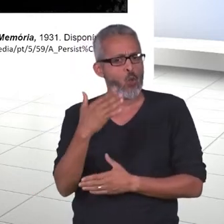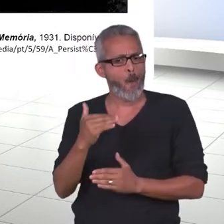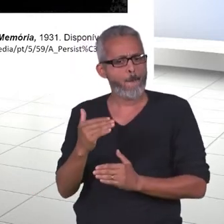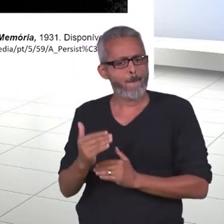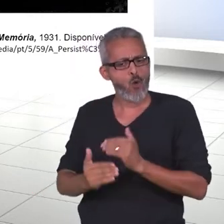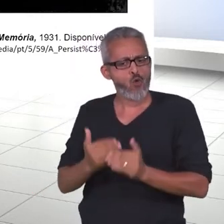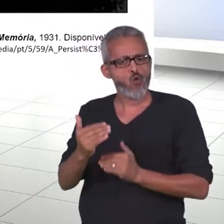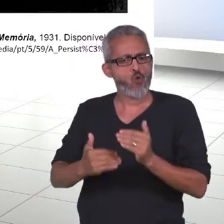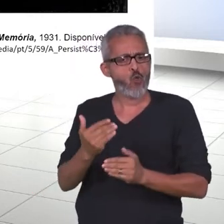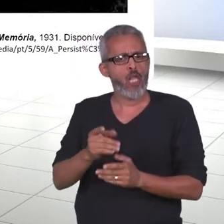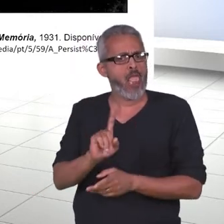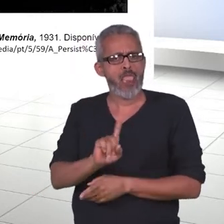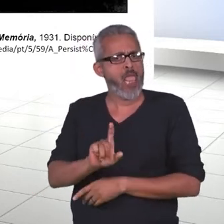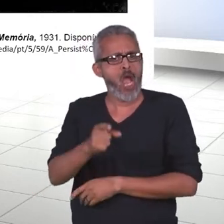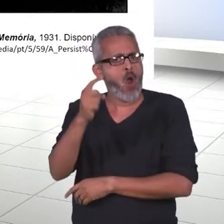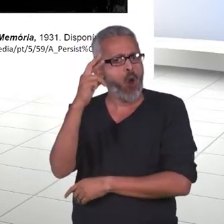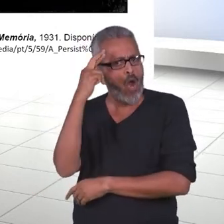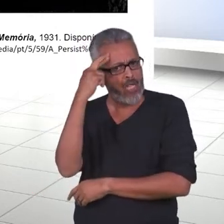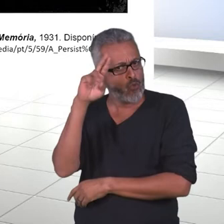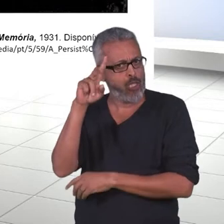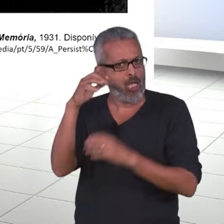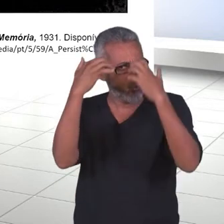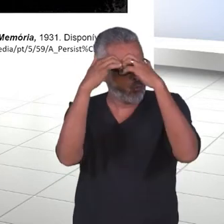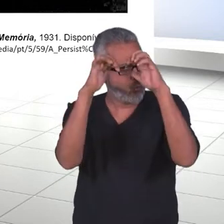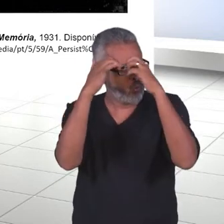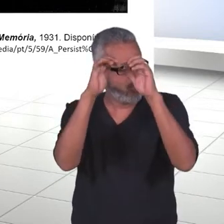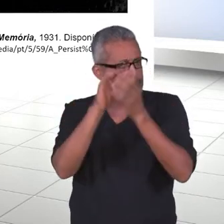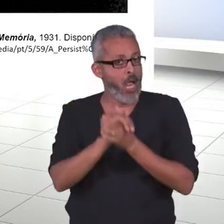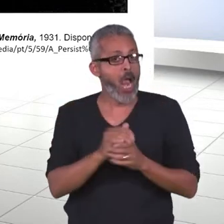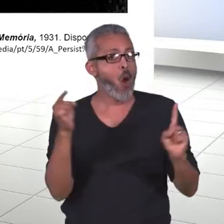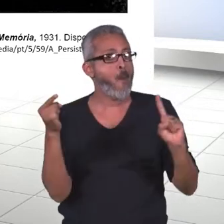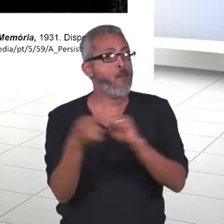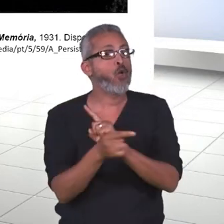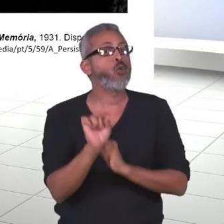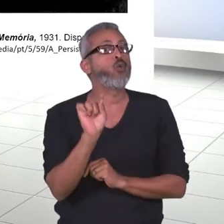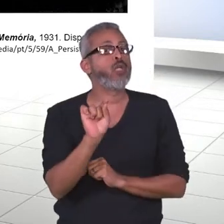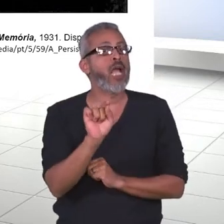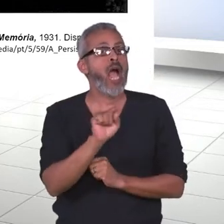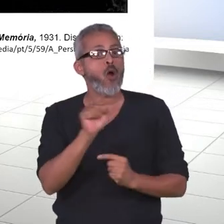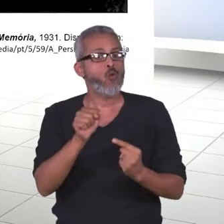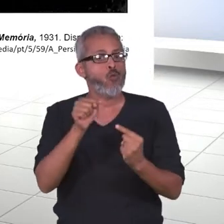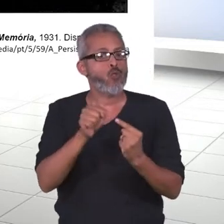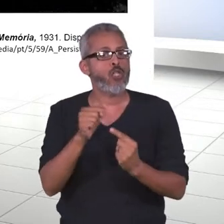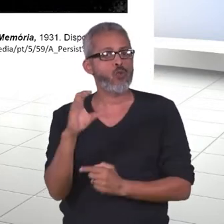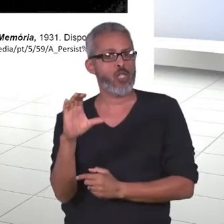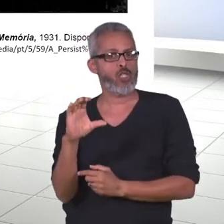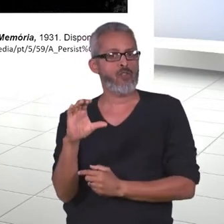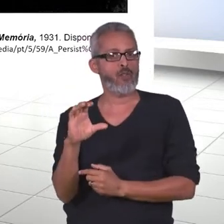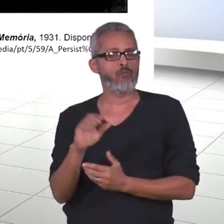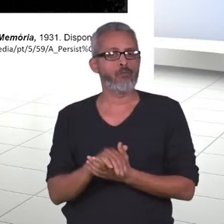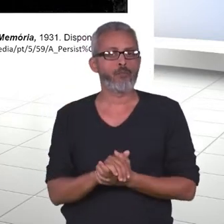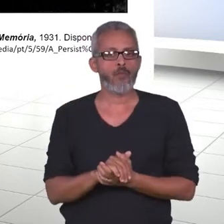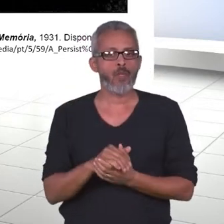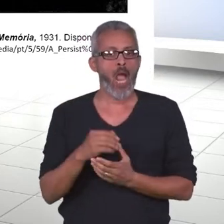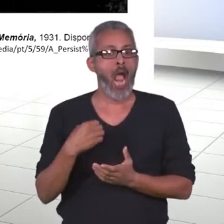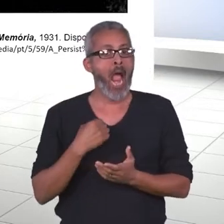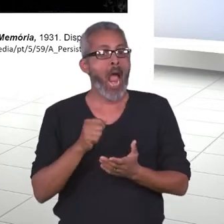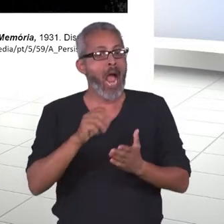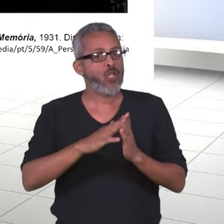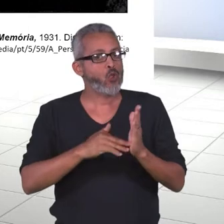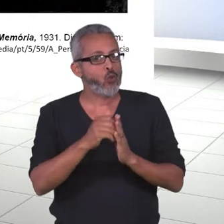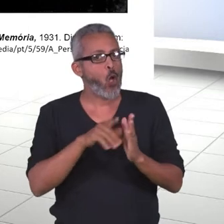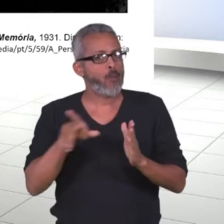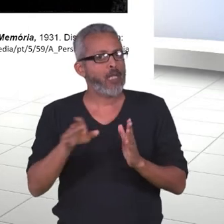Valorizava os processos não racionais do cérebro, em oposição à objetividade científica.